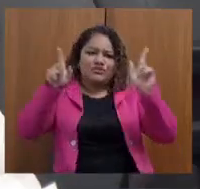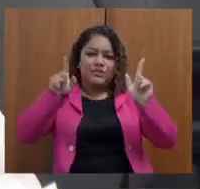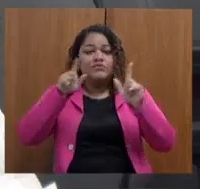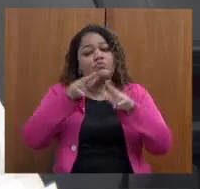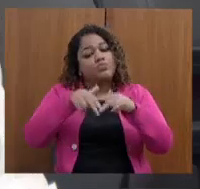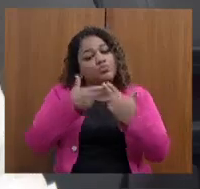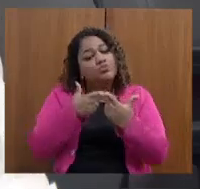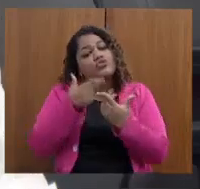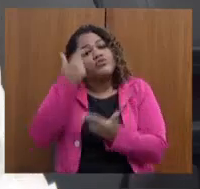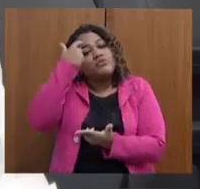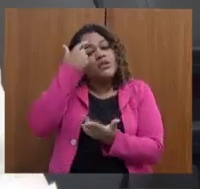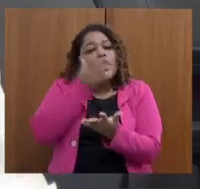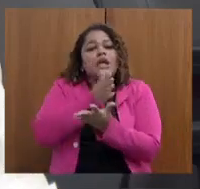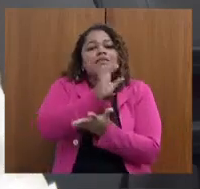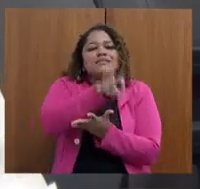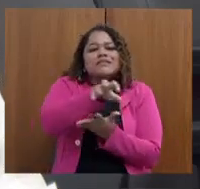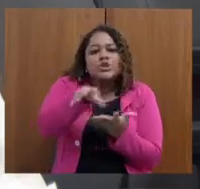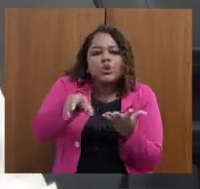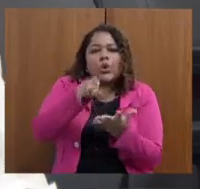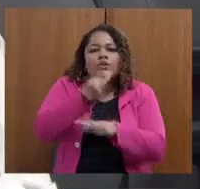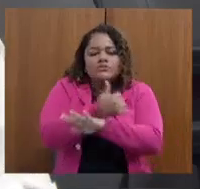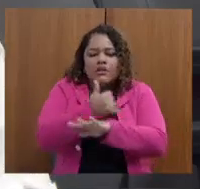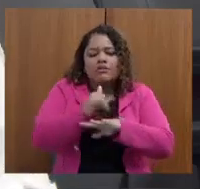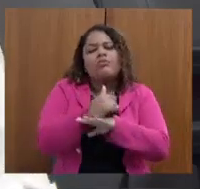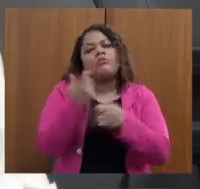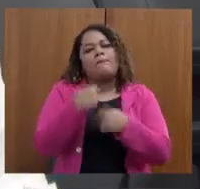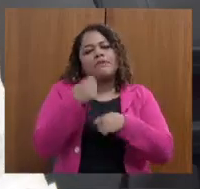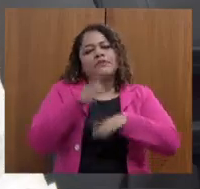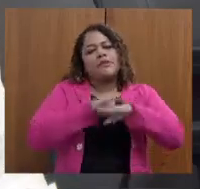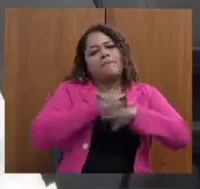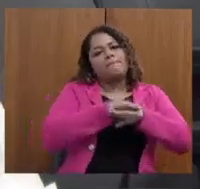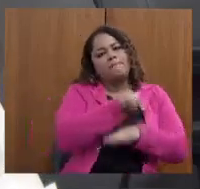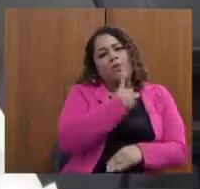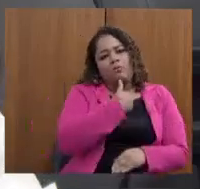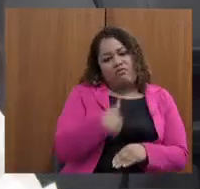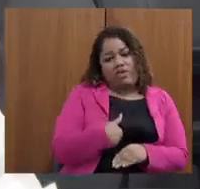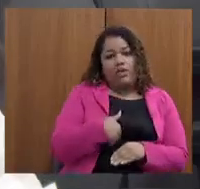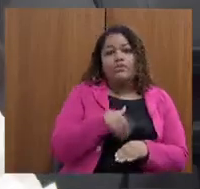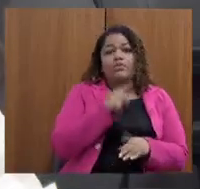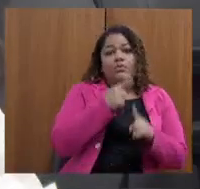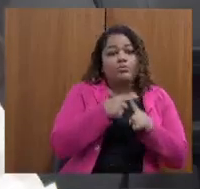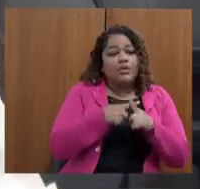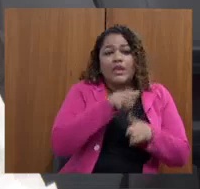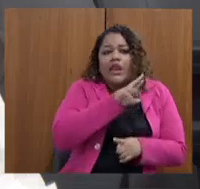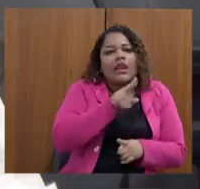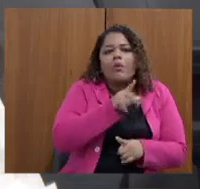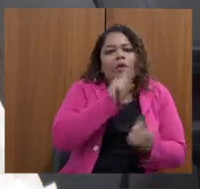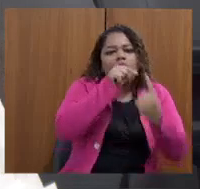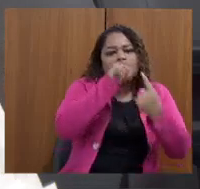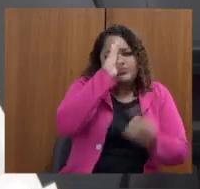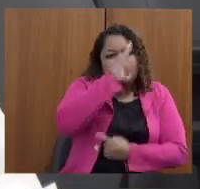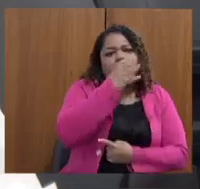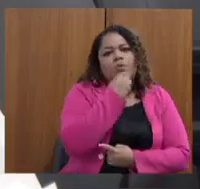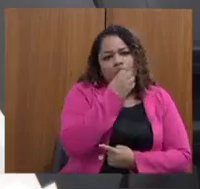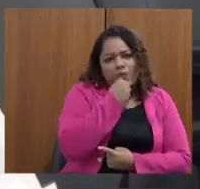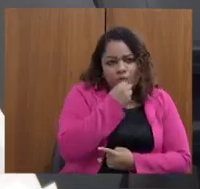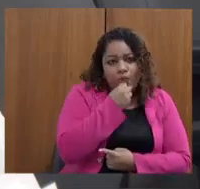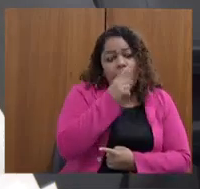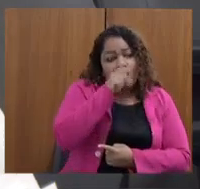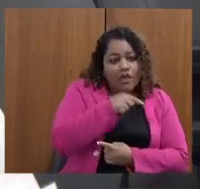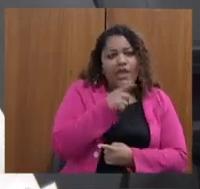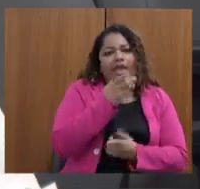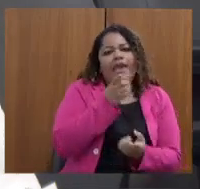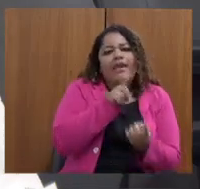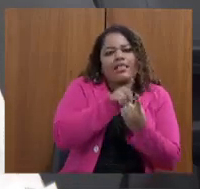setores estratégicos tem que ficar na nossa mão porque ali não é sobre buscar lucro é sobre prestar serviço cidadão mas a gente tem a COPASA hoje